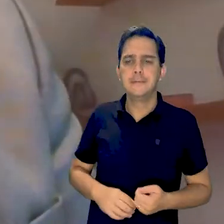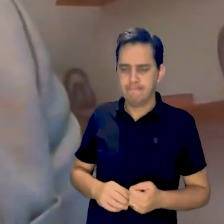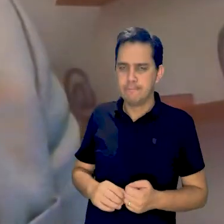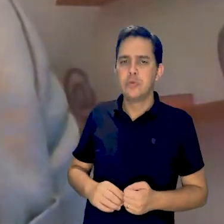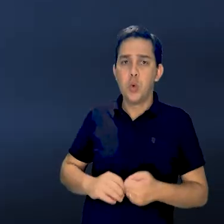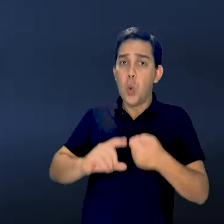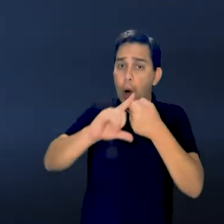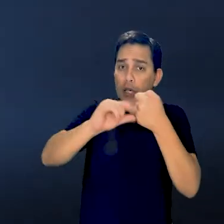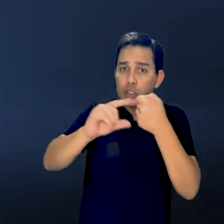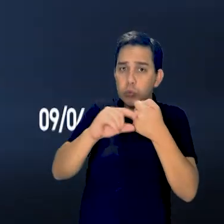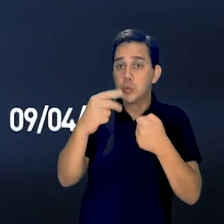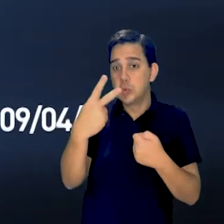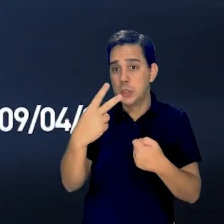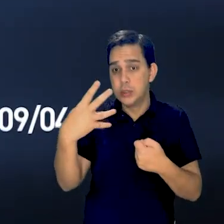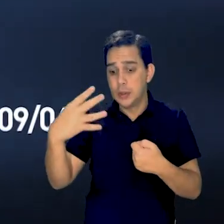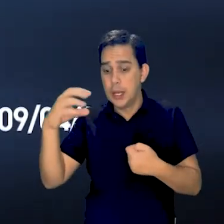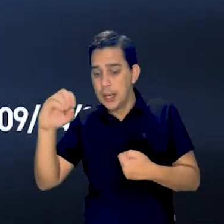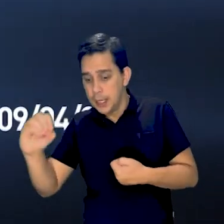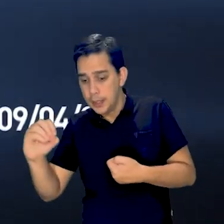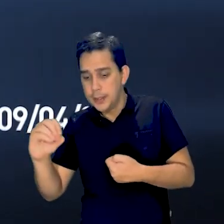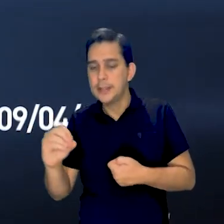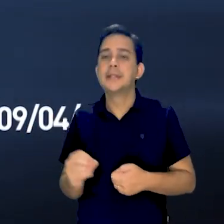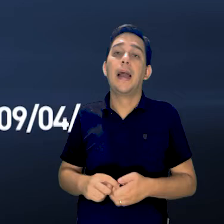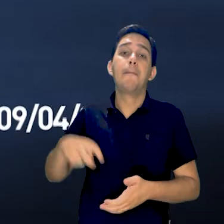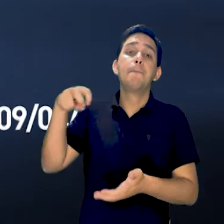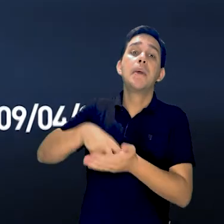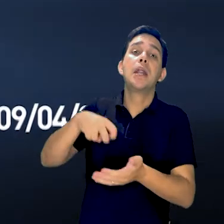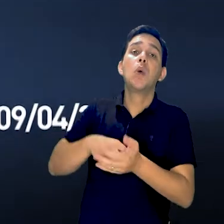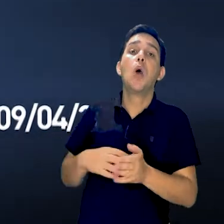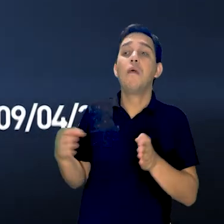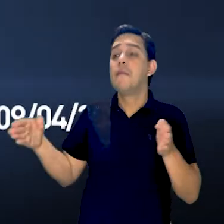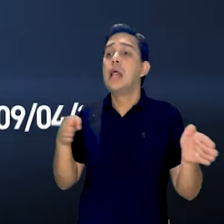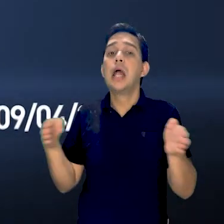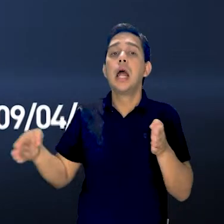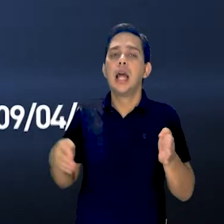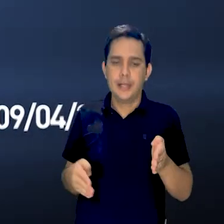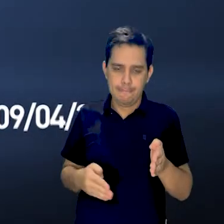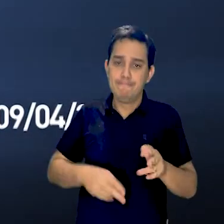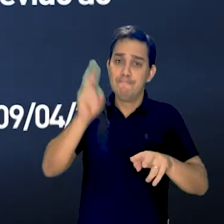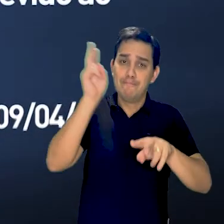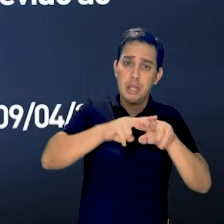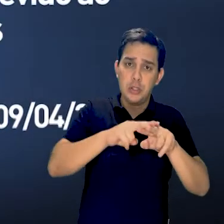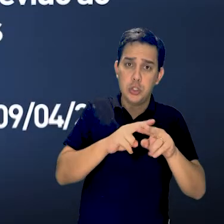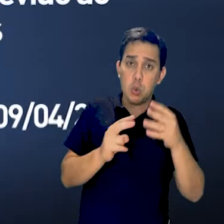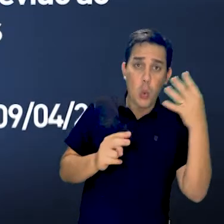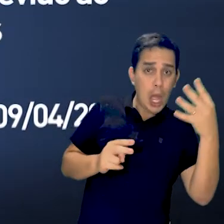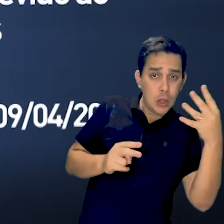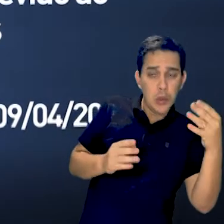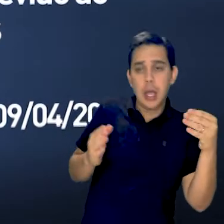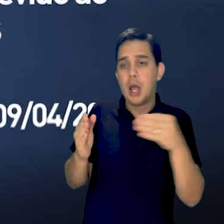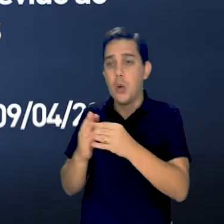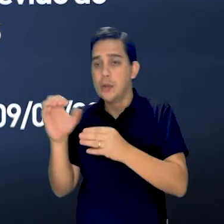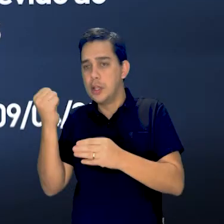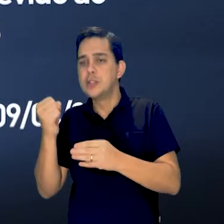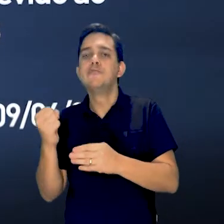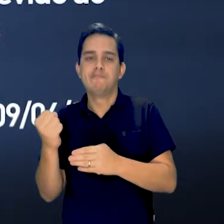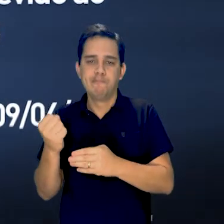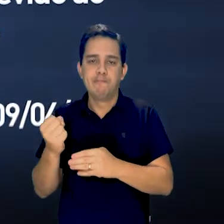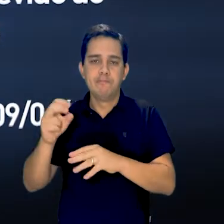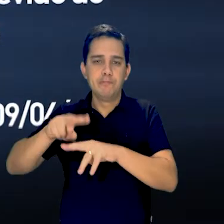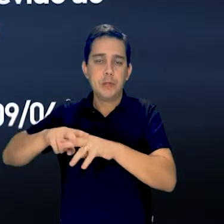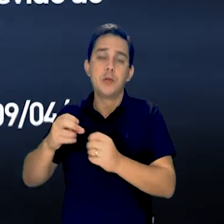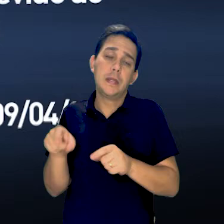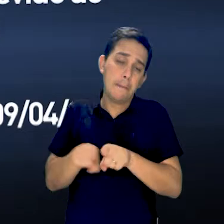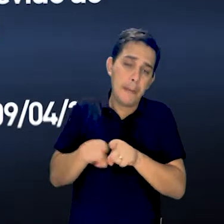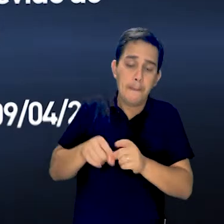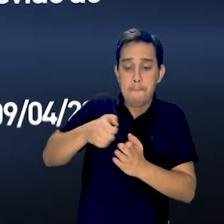artigo 240, cuja pena, já disse, varia de 4 a 8 anos de reclusão e multa. A investigação nesse caso